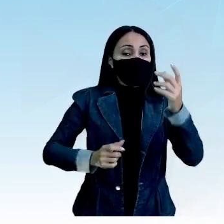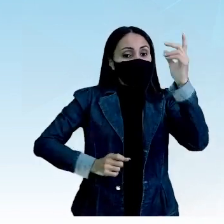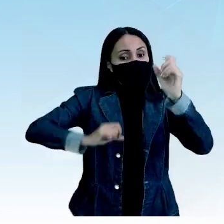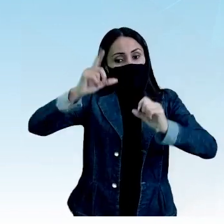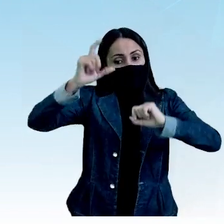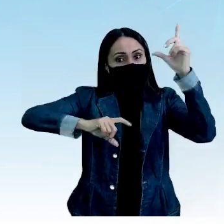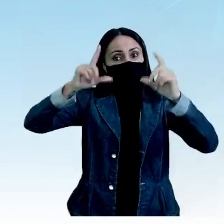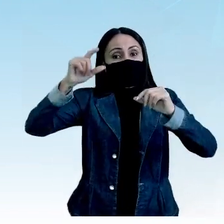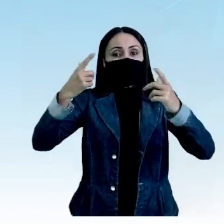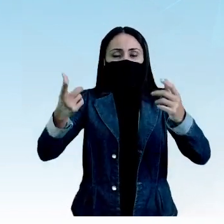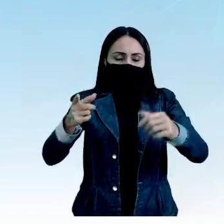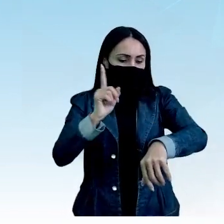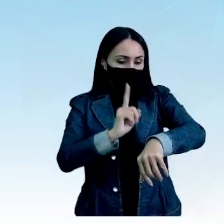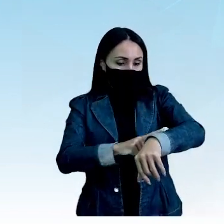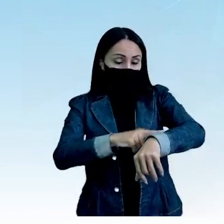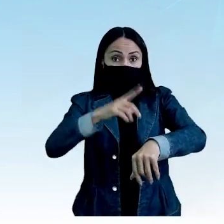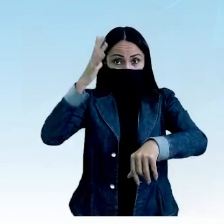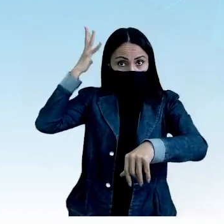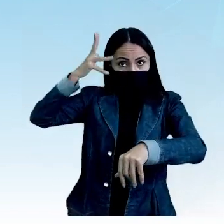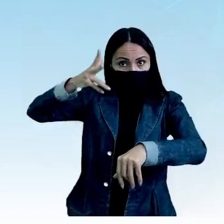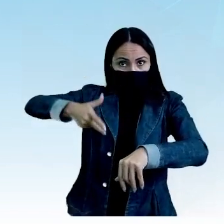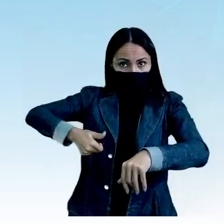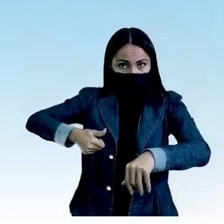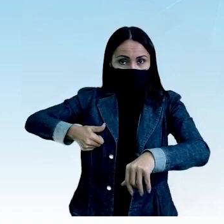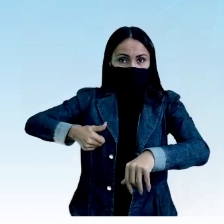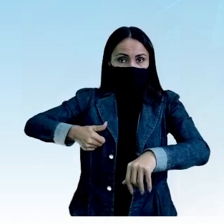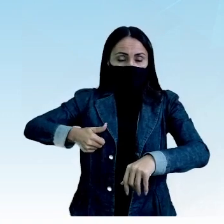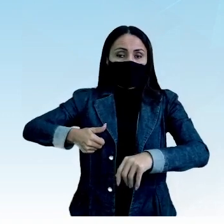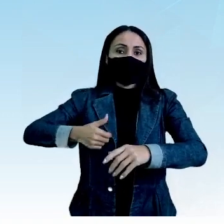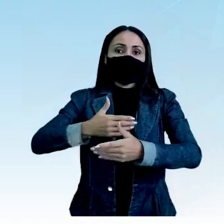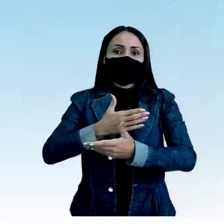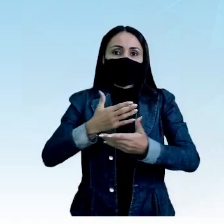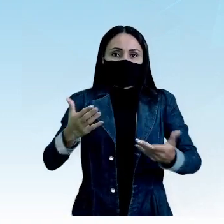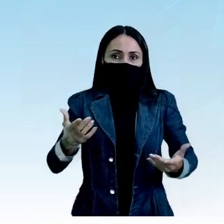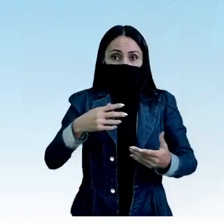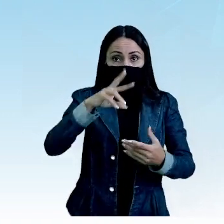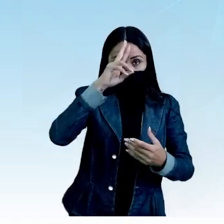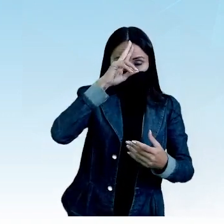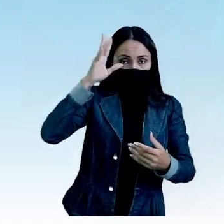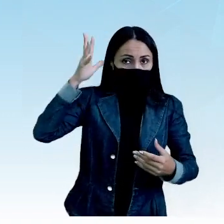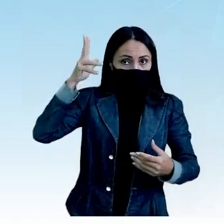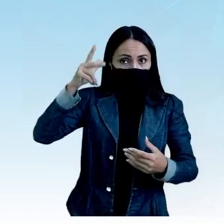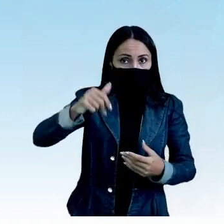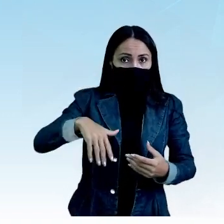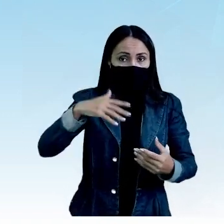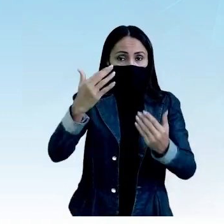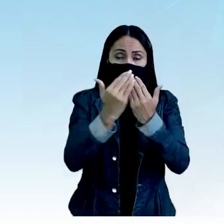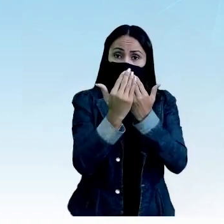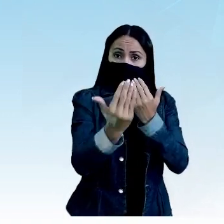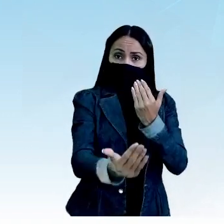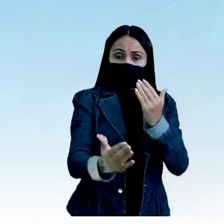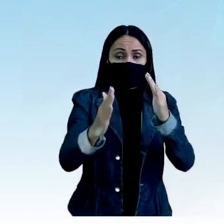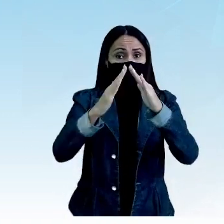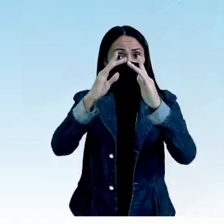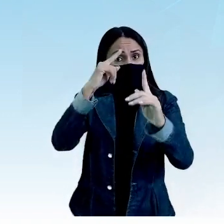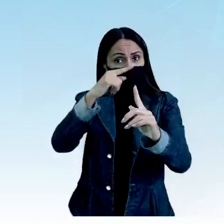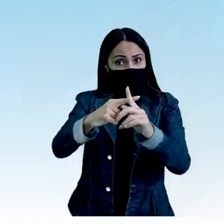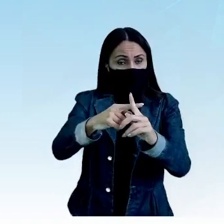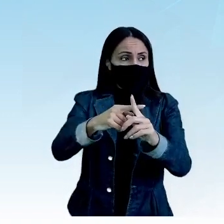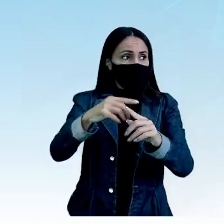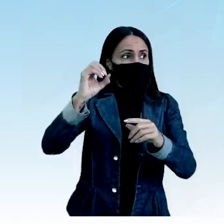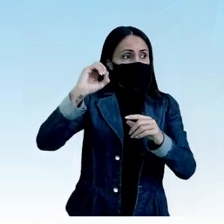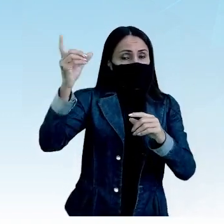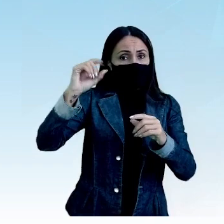sai pontualmente à meia-noite no sábado, partindo da sede, que é aquela que a gente viu, né? Que fica em frente à Igreja do Rosário dos Homens